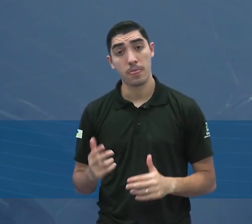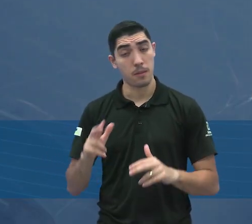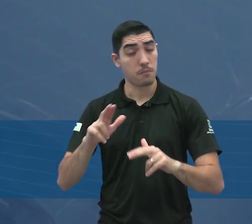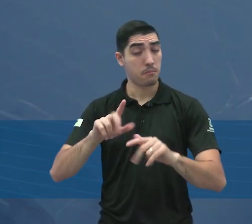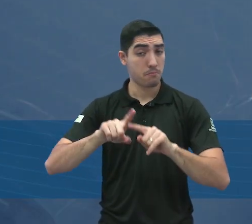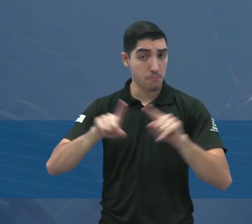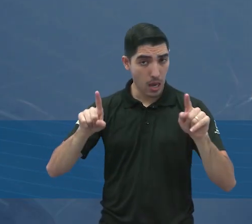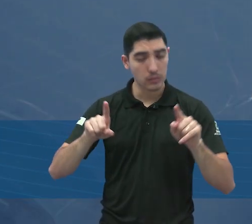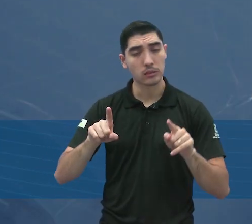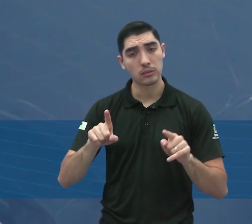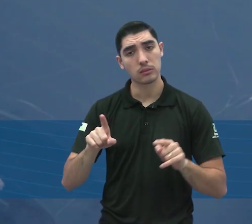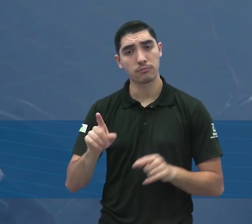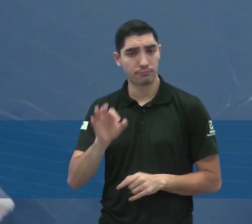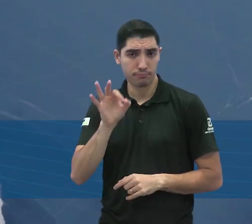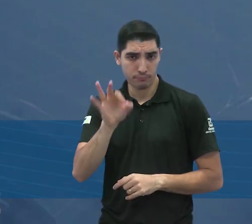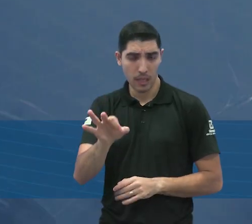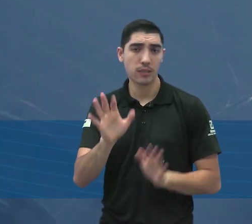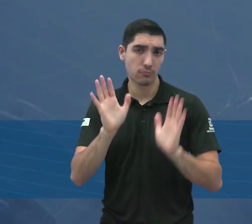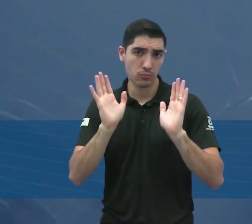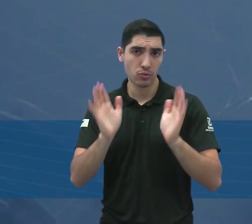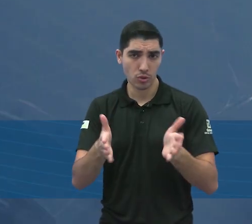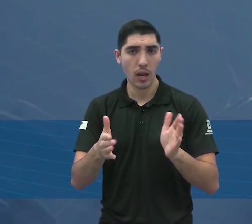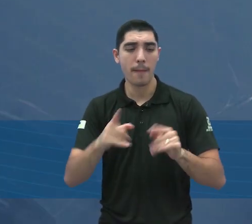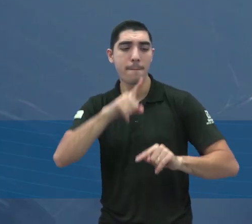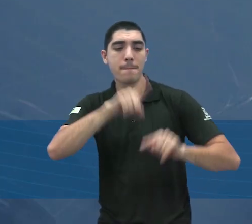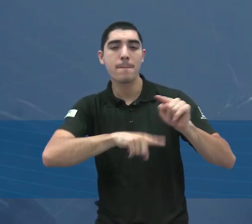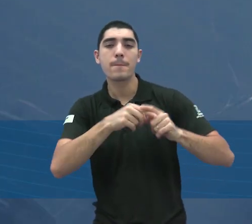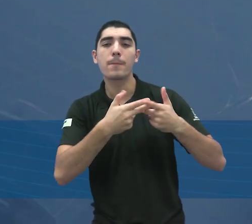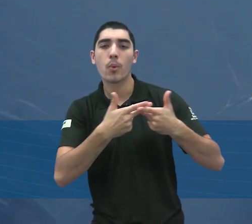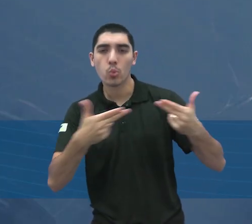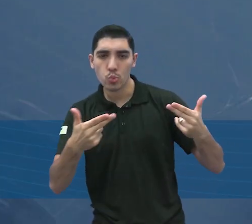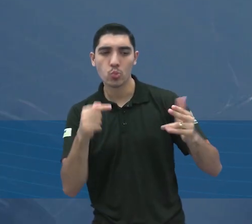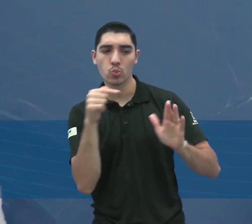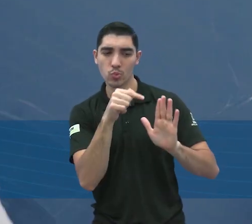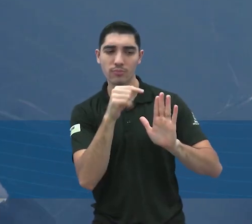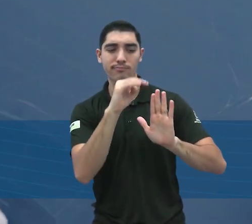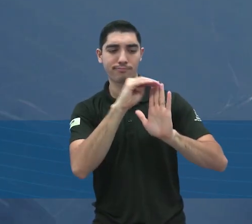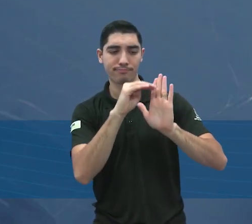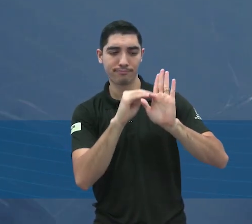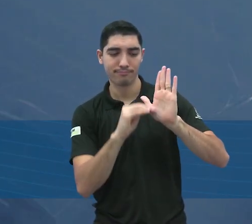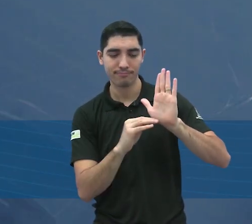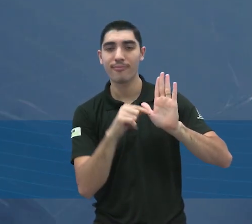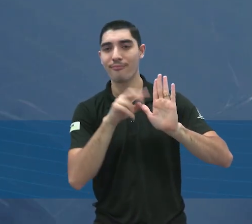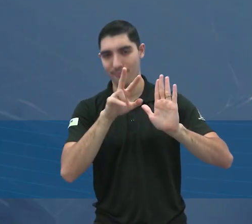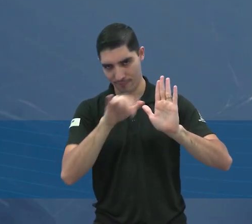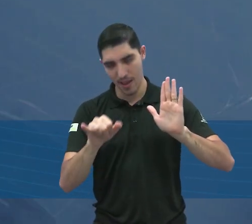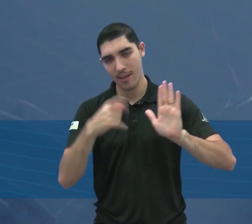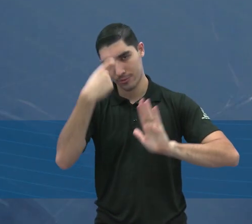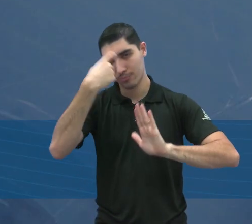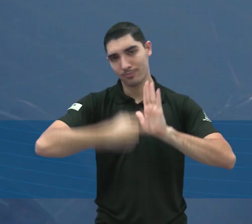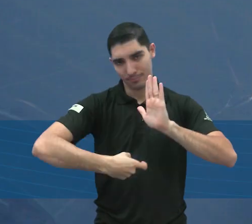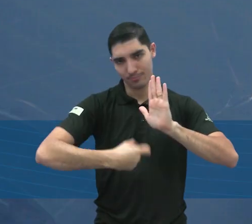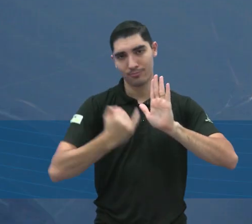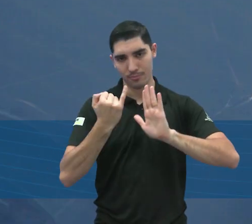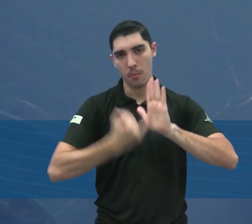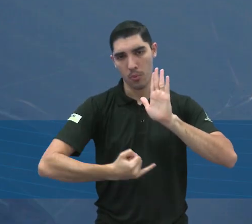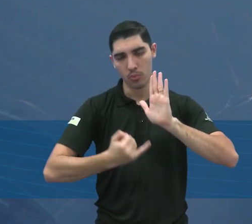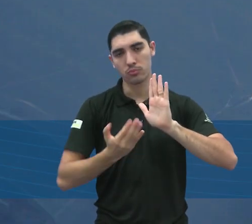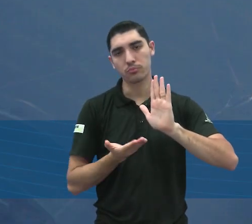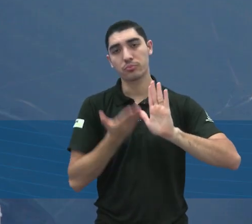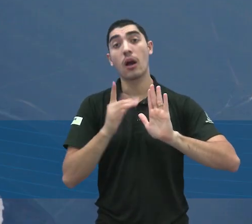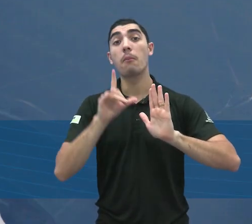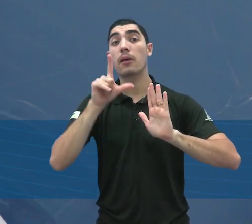e de fato, né, nós tivemos aí uma relação de produtos que sofreriam, né, essa taxação, mas que